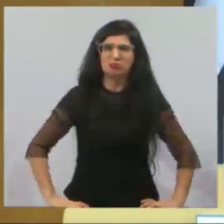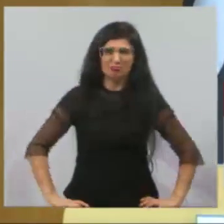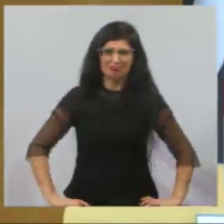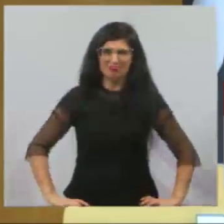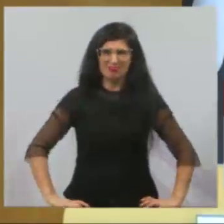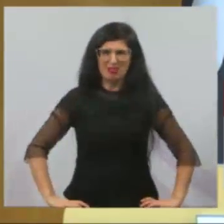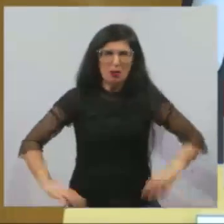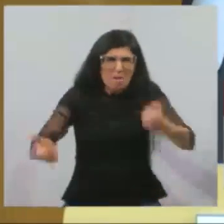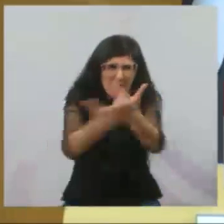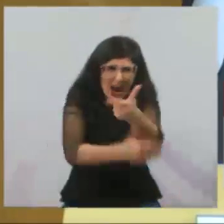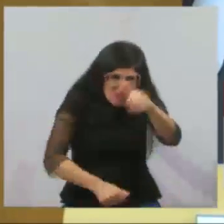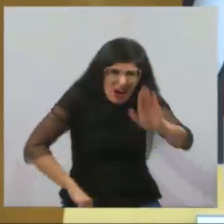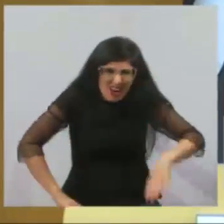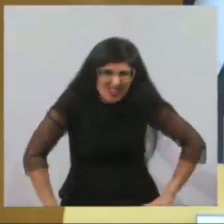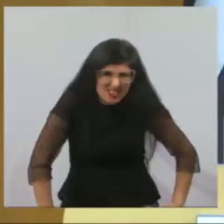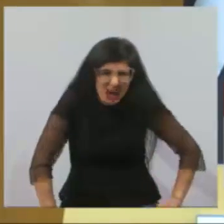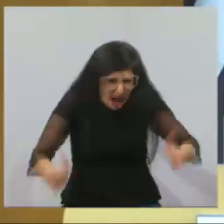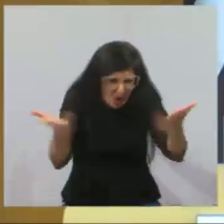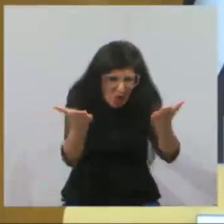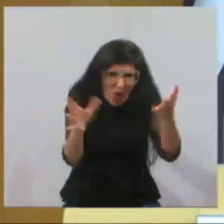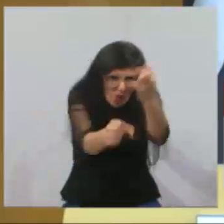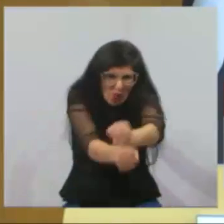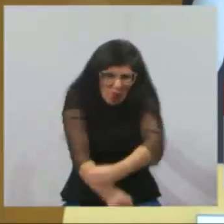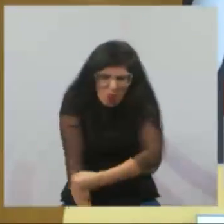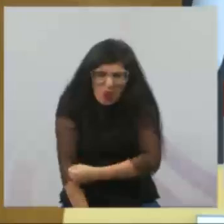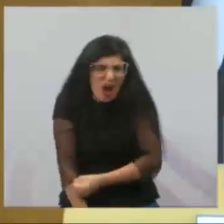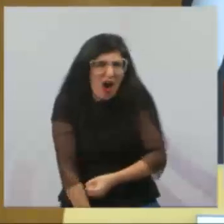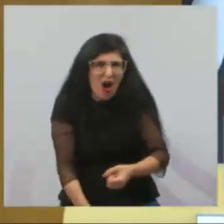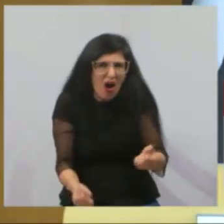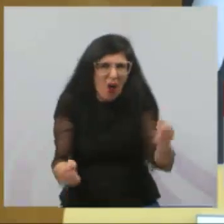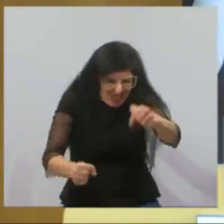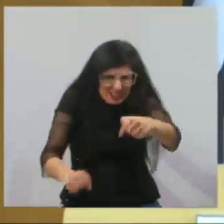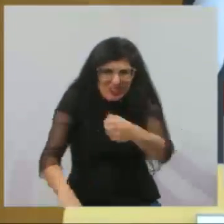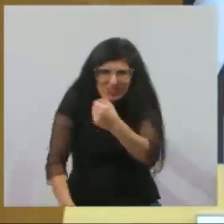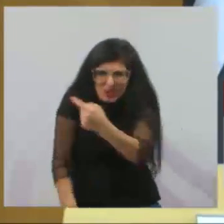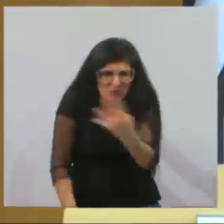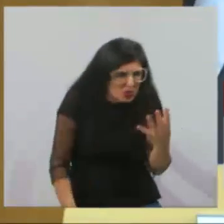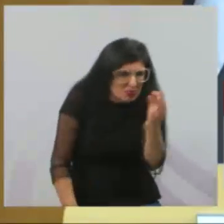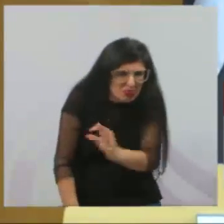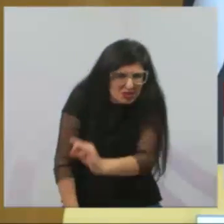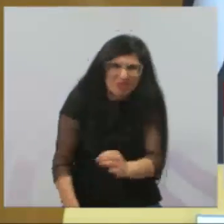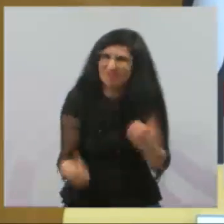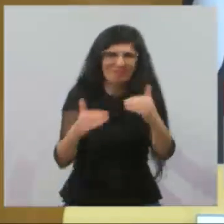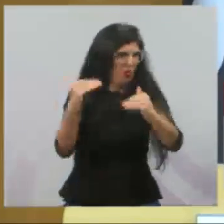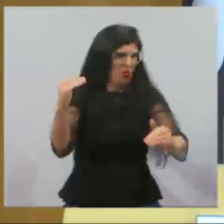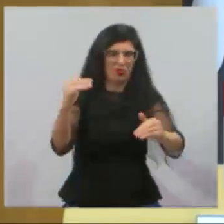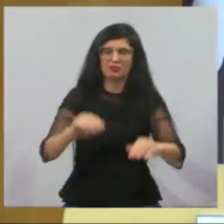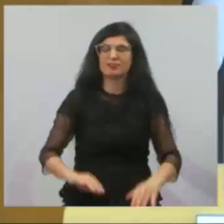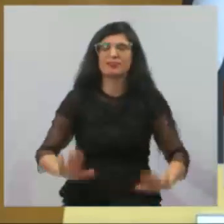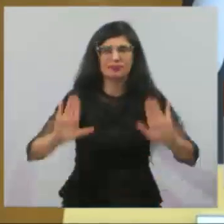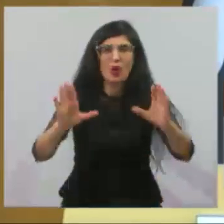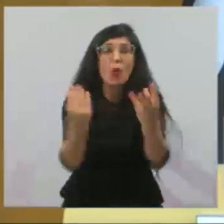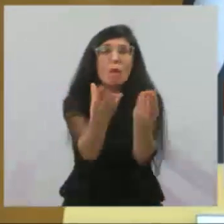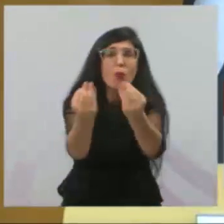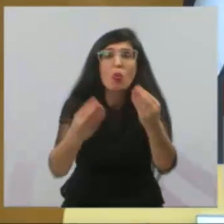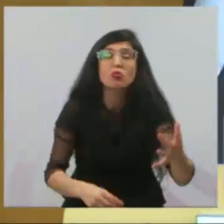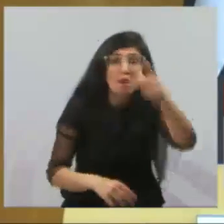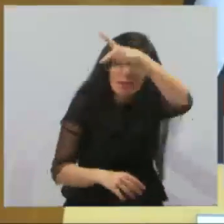ninguém. Muitos municípios estão brigando, muitos prefeitos colocaram uma ação agora no dia